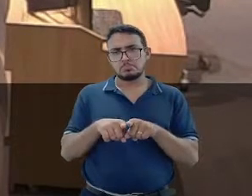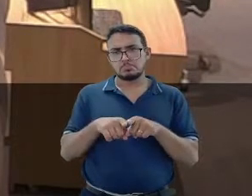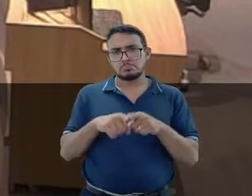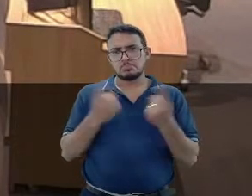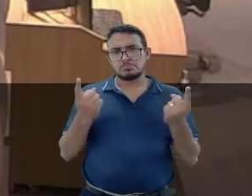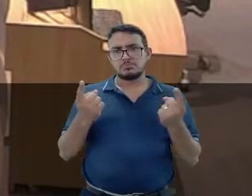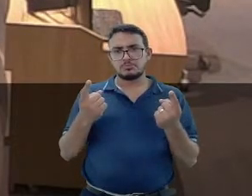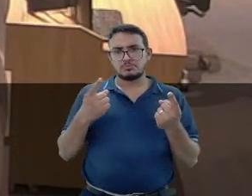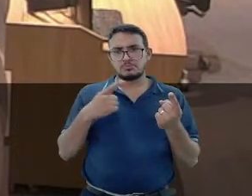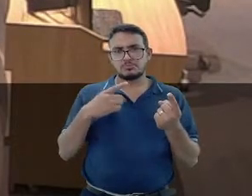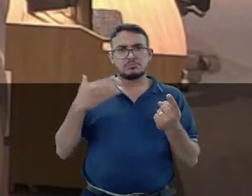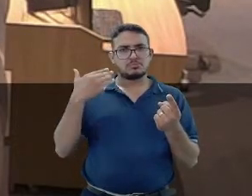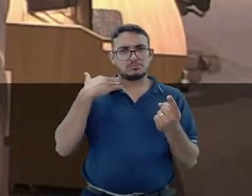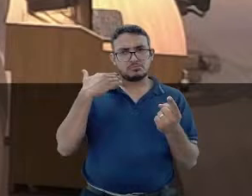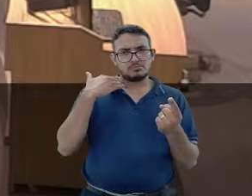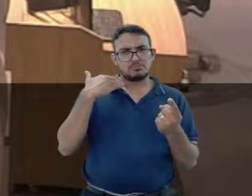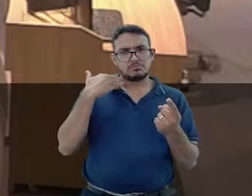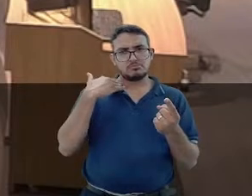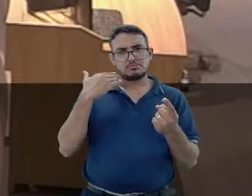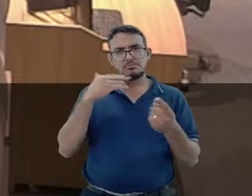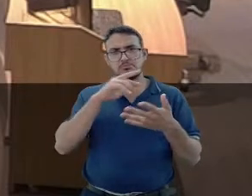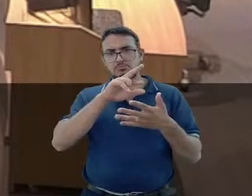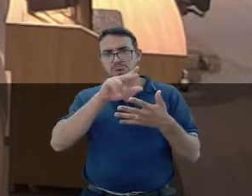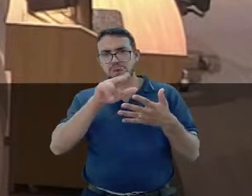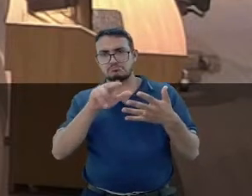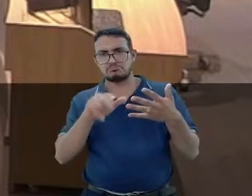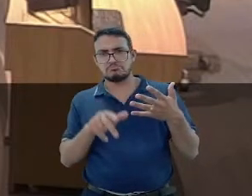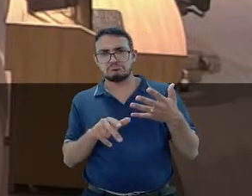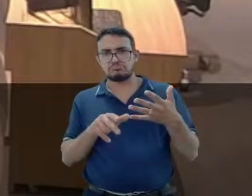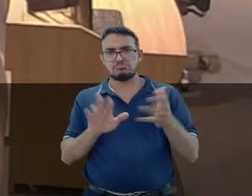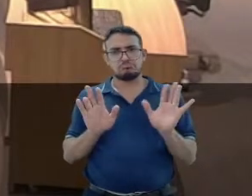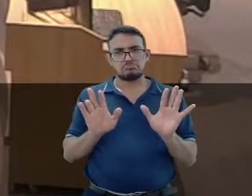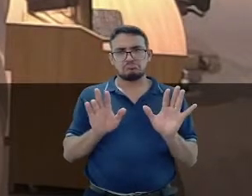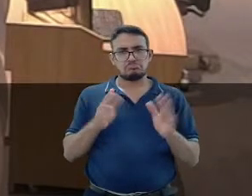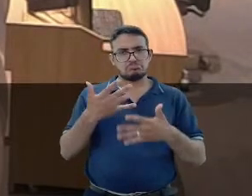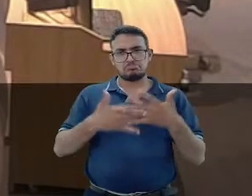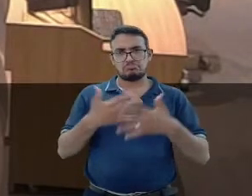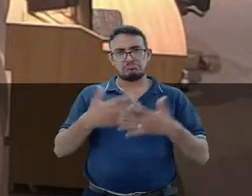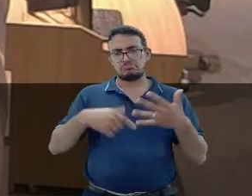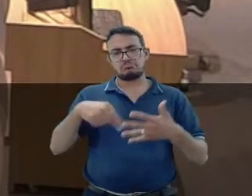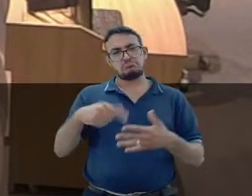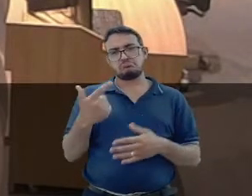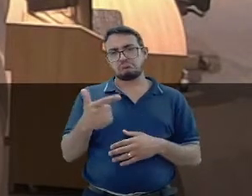bancário. Não, isso não afeta o nosso julgamento aqui.